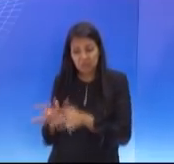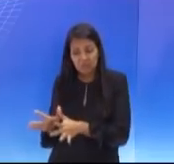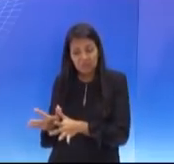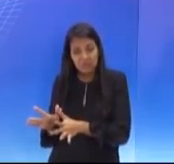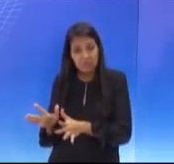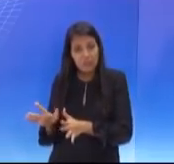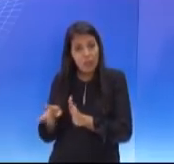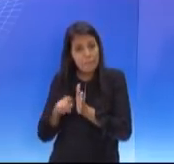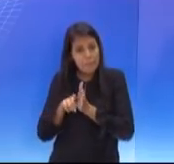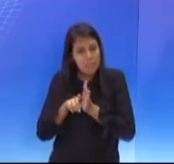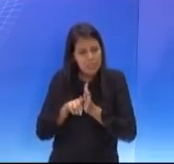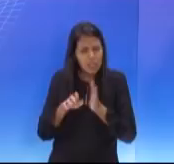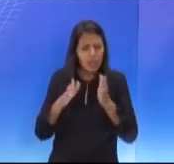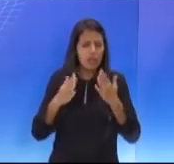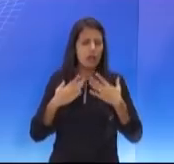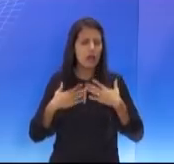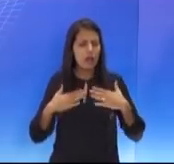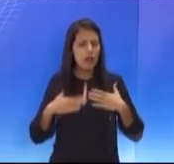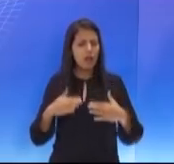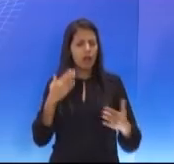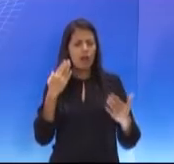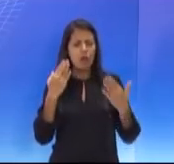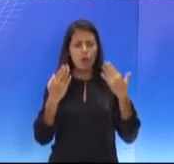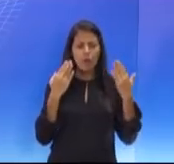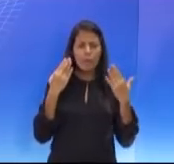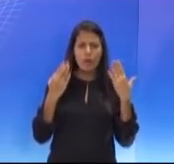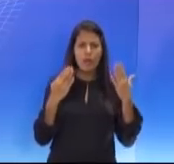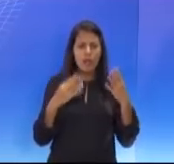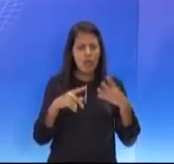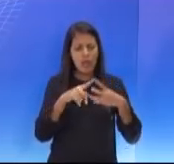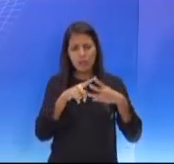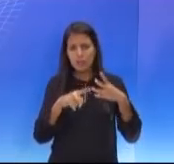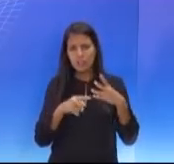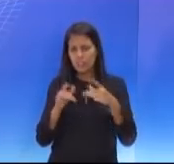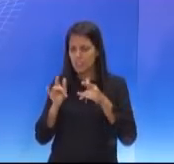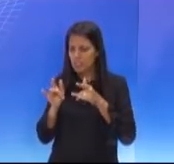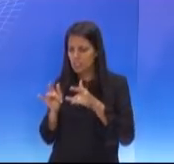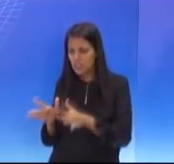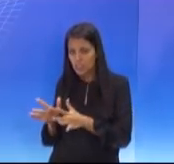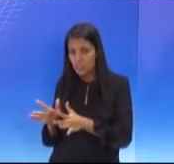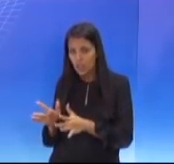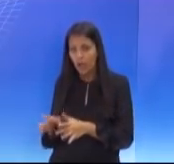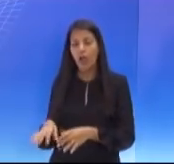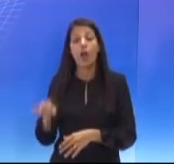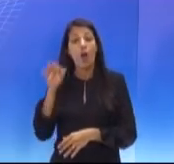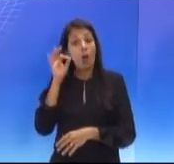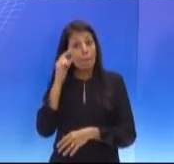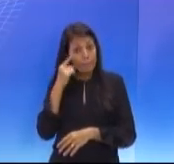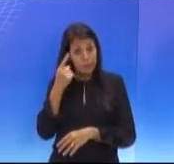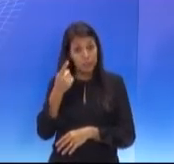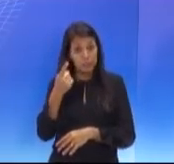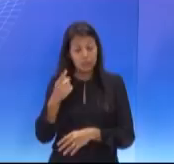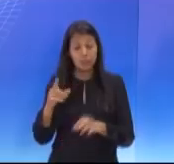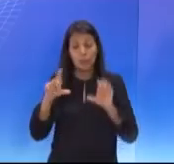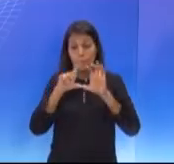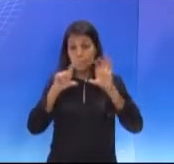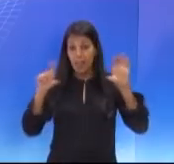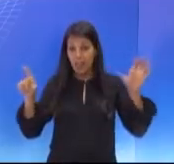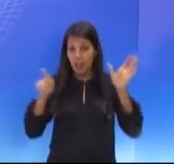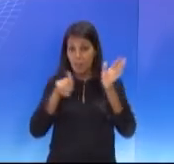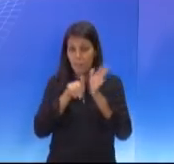calma. Observem, nós tínhamos um enunciado grande e no final terminou